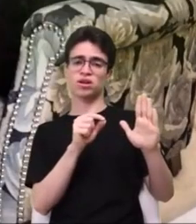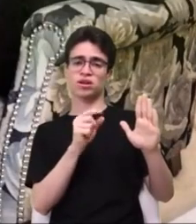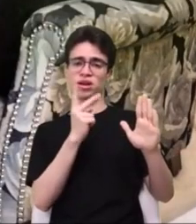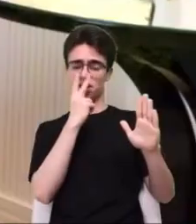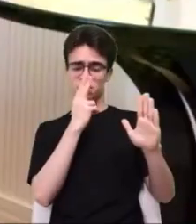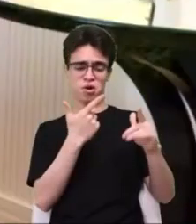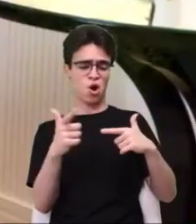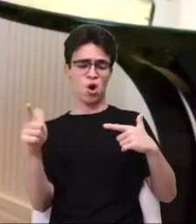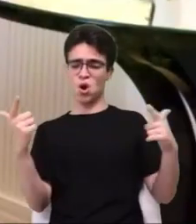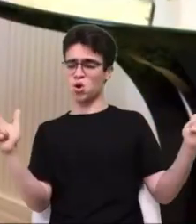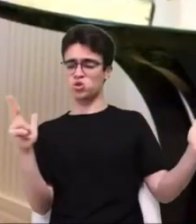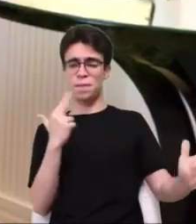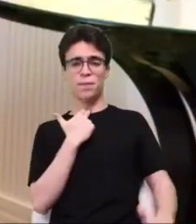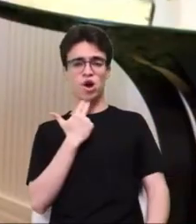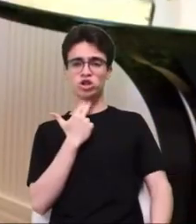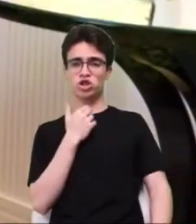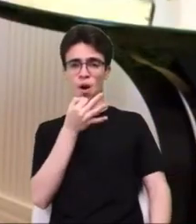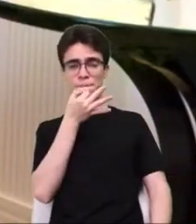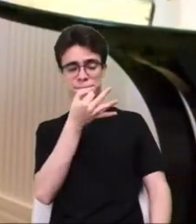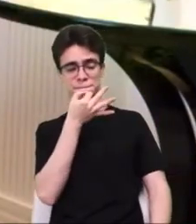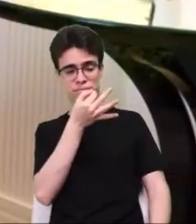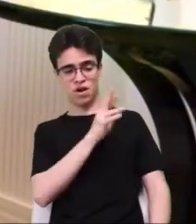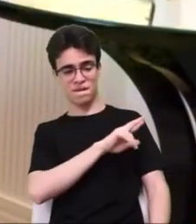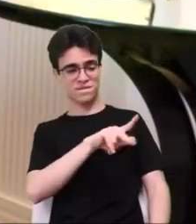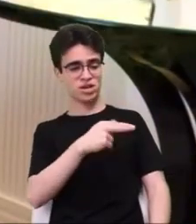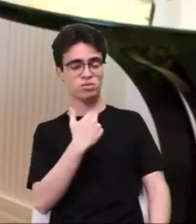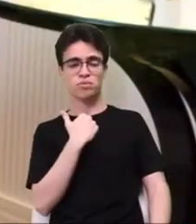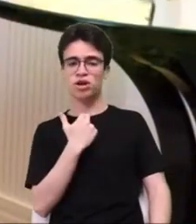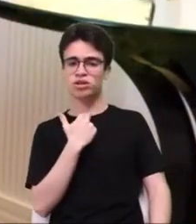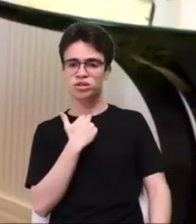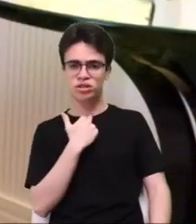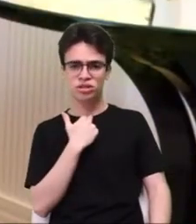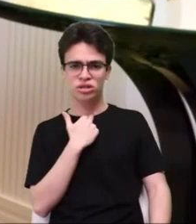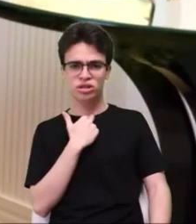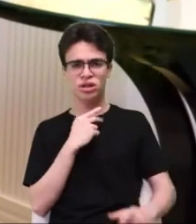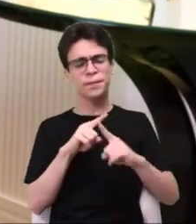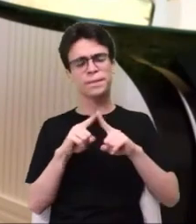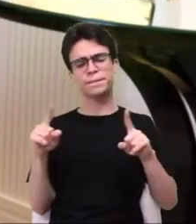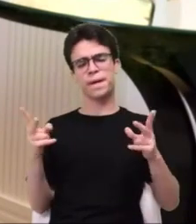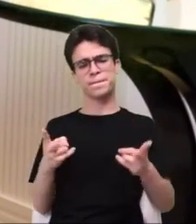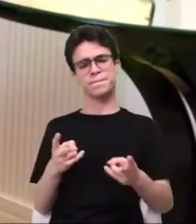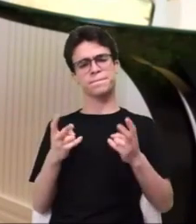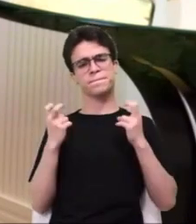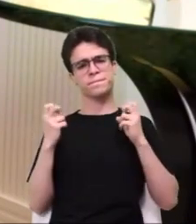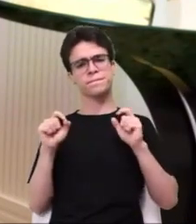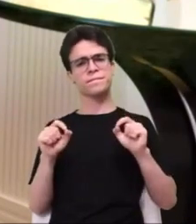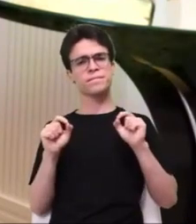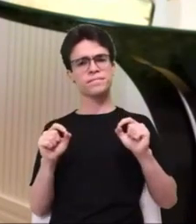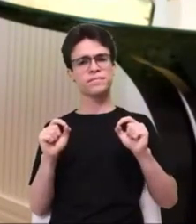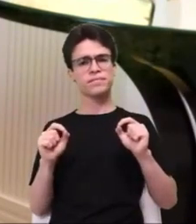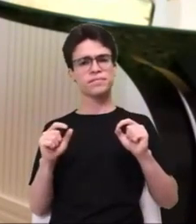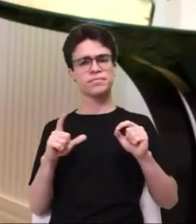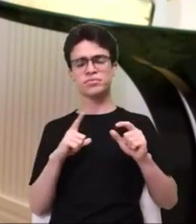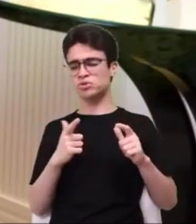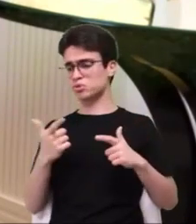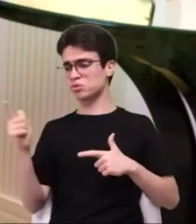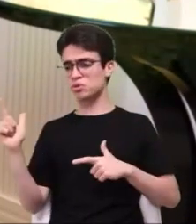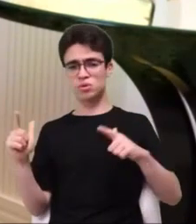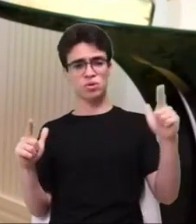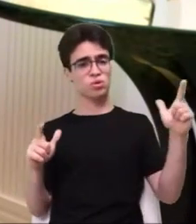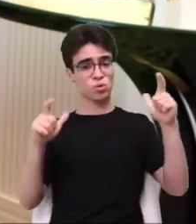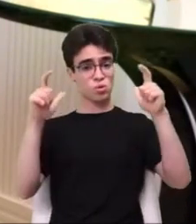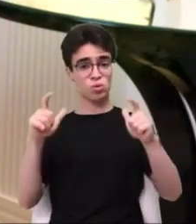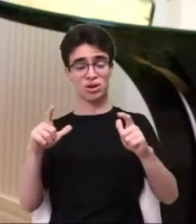que as outras não podem ter uma opinião diferente dessa que foi colocada. E o interessante é que em outras localidades